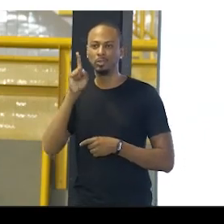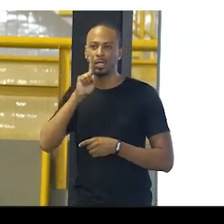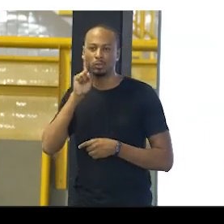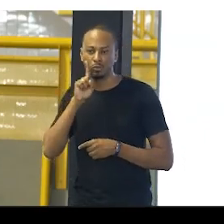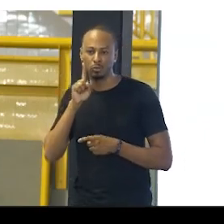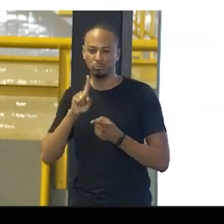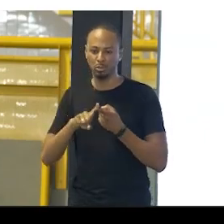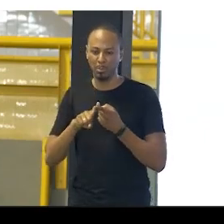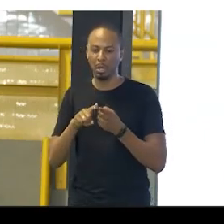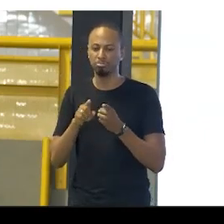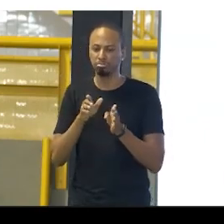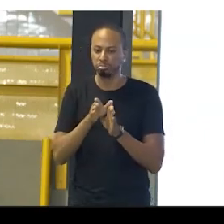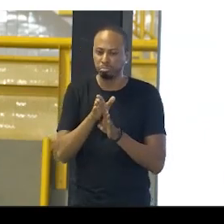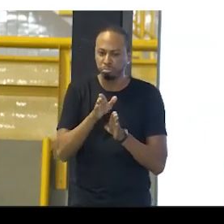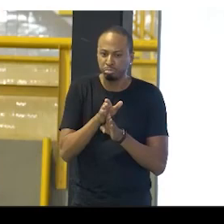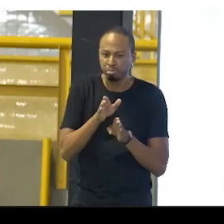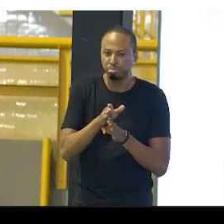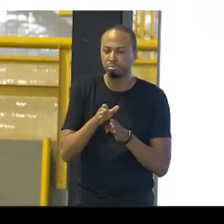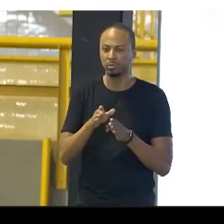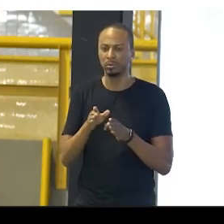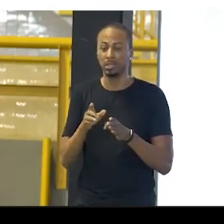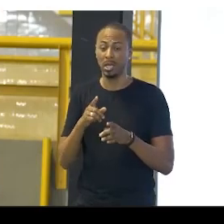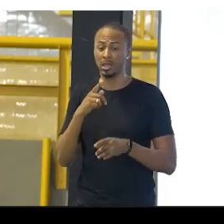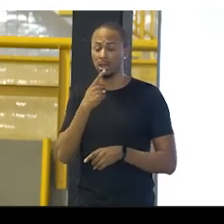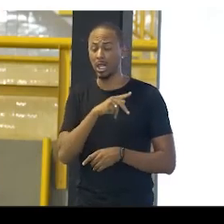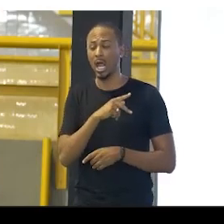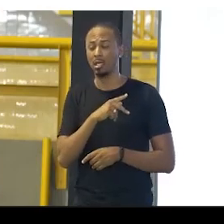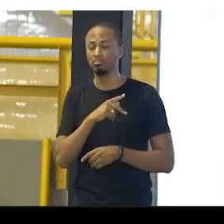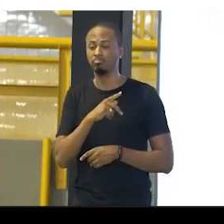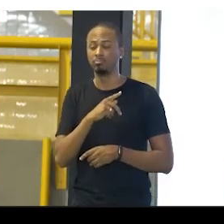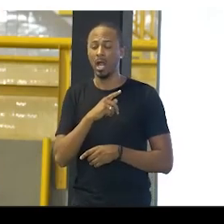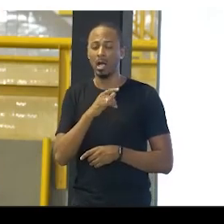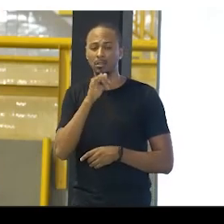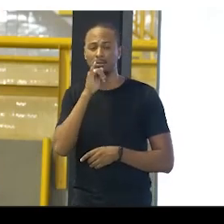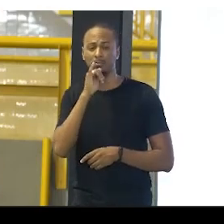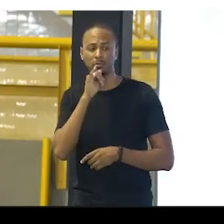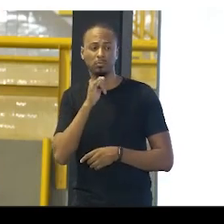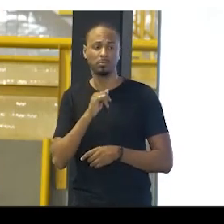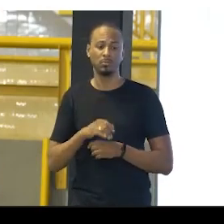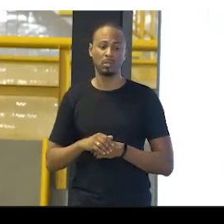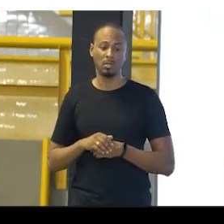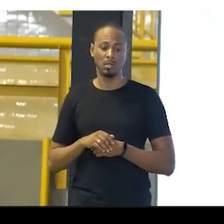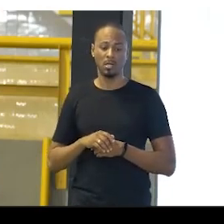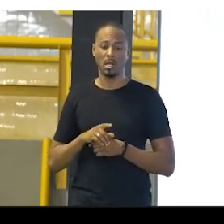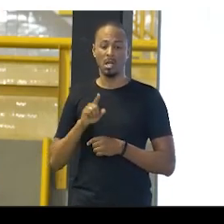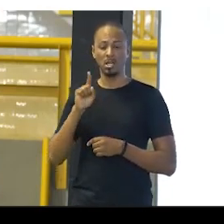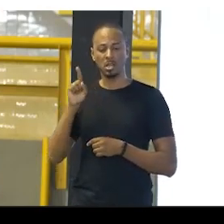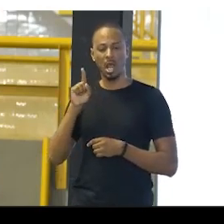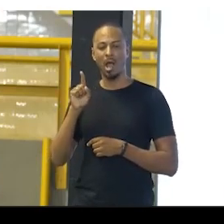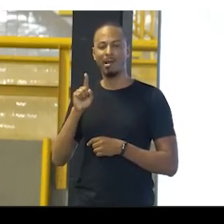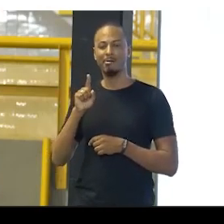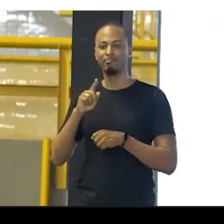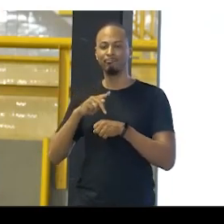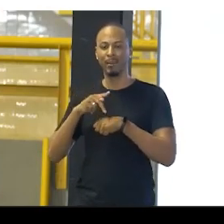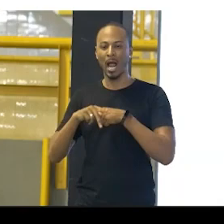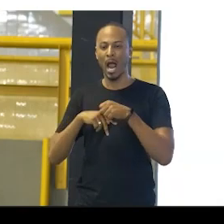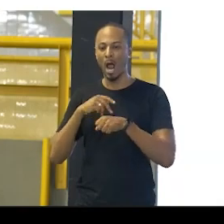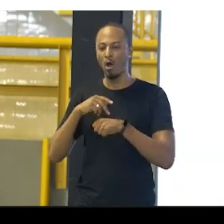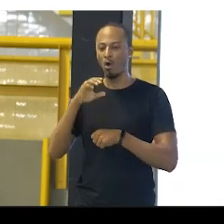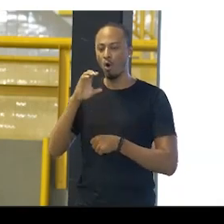tá, de chegar junto desses países, porque no caso da Coreia do Norte já existe a tecnologia para a produção de armas